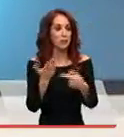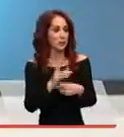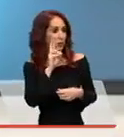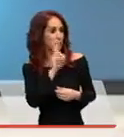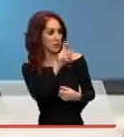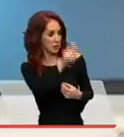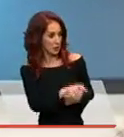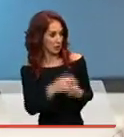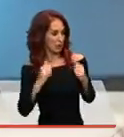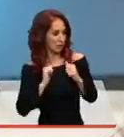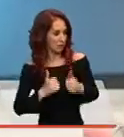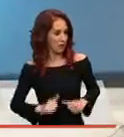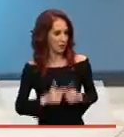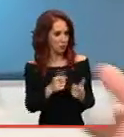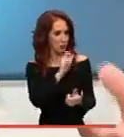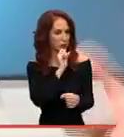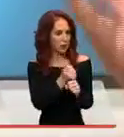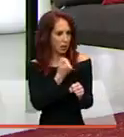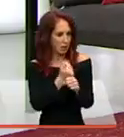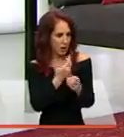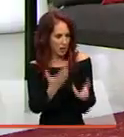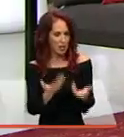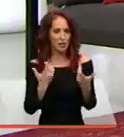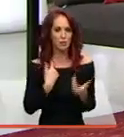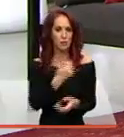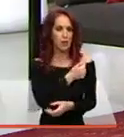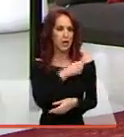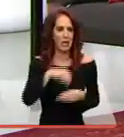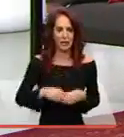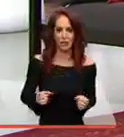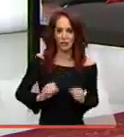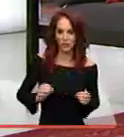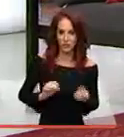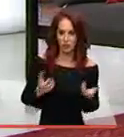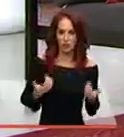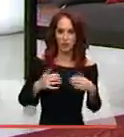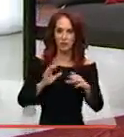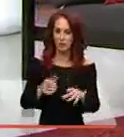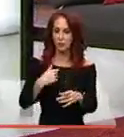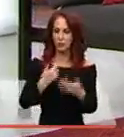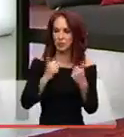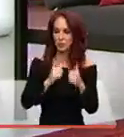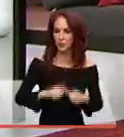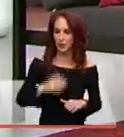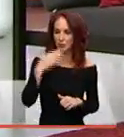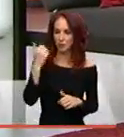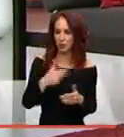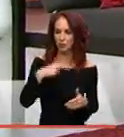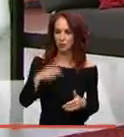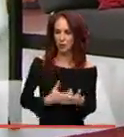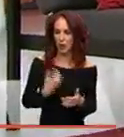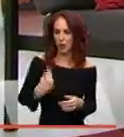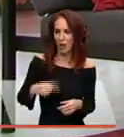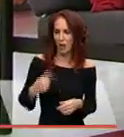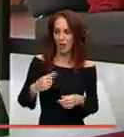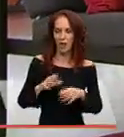com o fato neste momento eu sei que estás quero trabalhar número num fato fato em casa do casal em seu site os fãs mais visto em portugal toda a gente acha eu acho que é